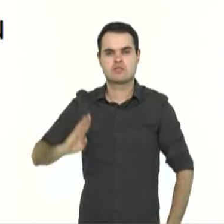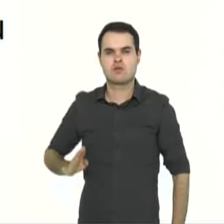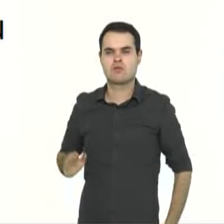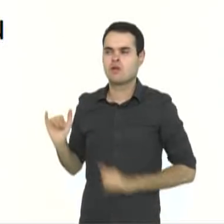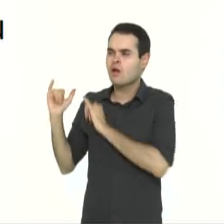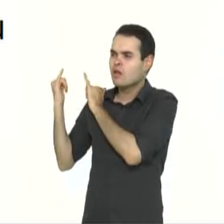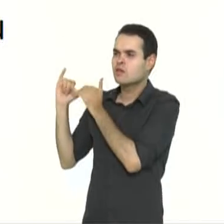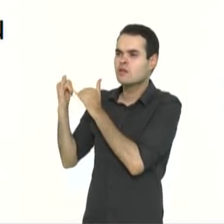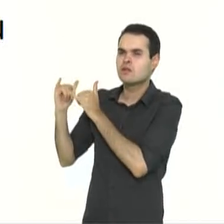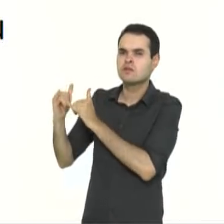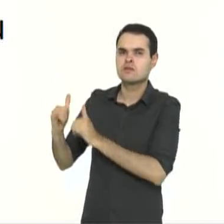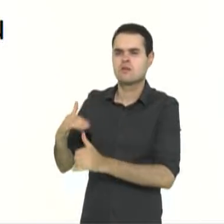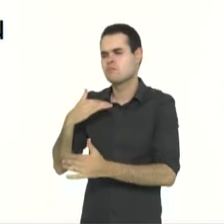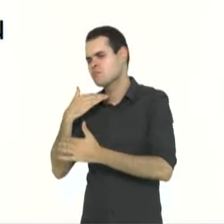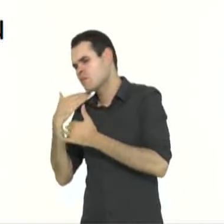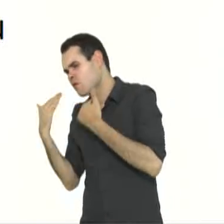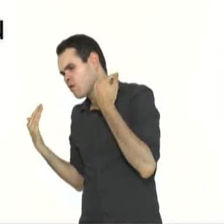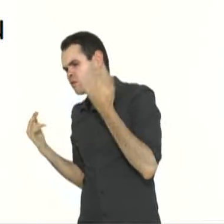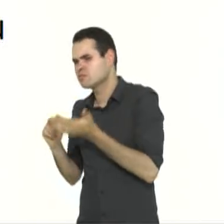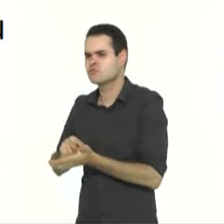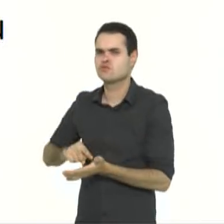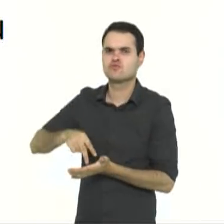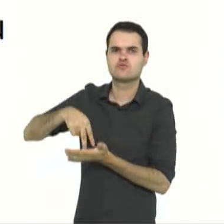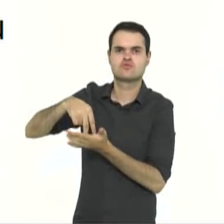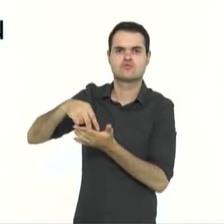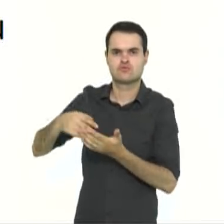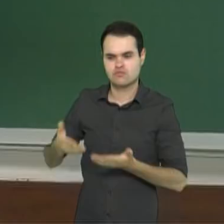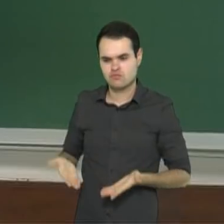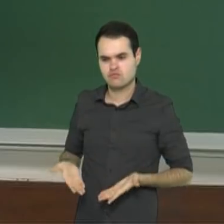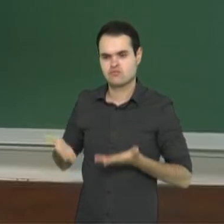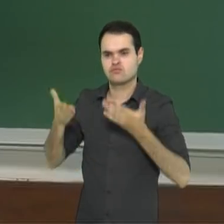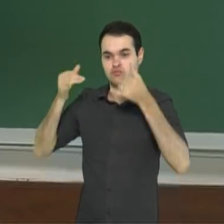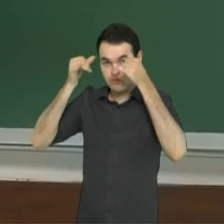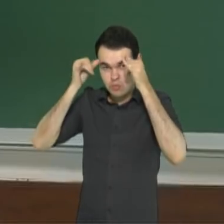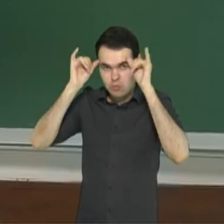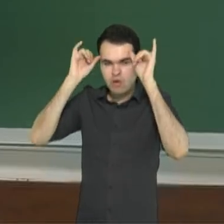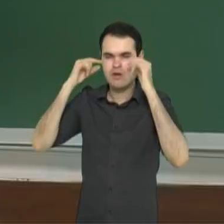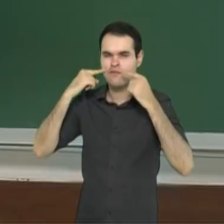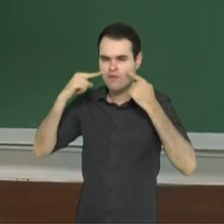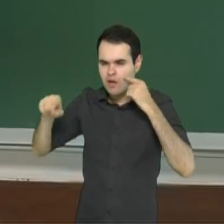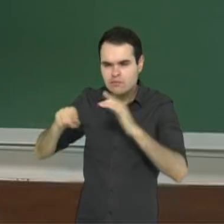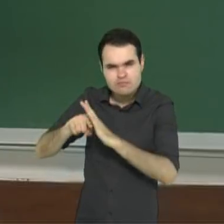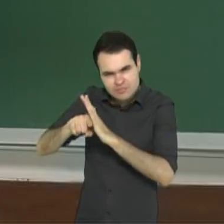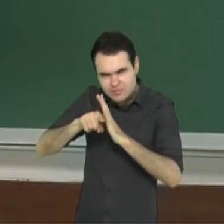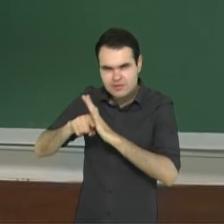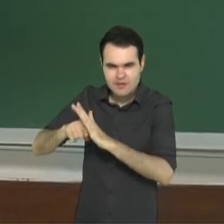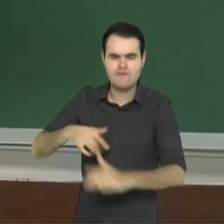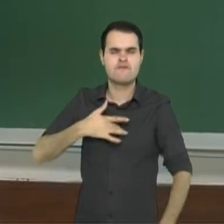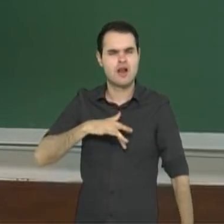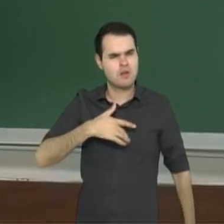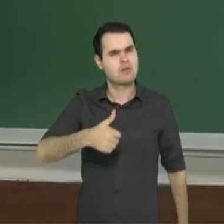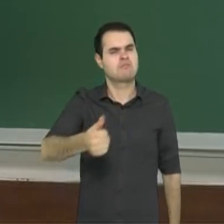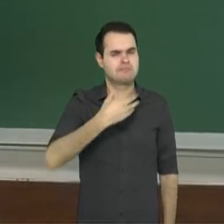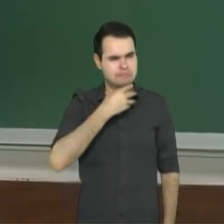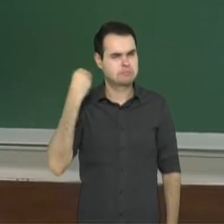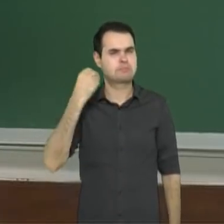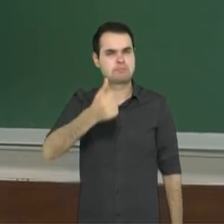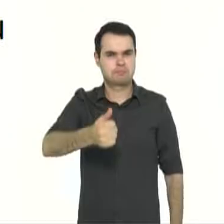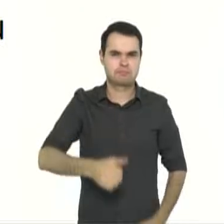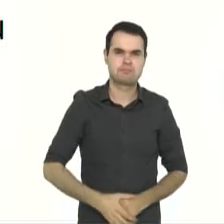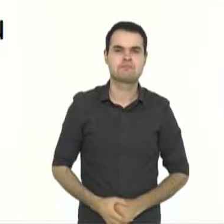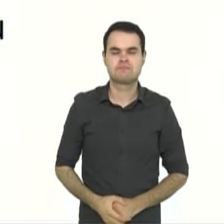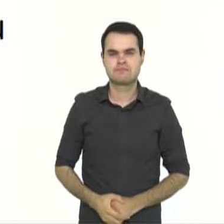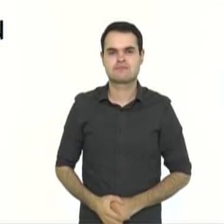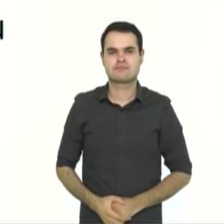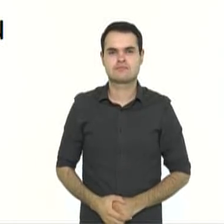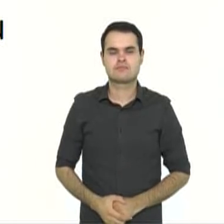em torno de morte e ressurreição de um boi. Ai, é lindíssimo, procure e pesquise, vale a pena. E na região